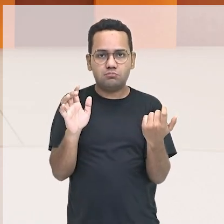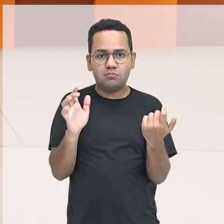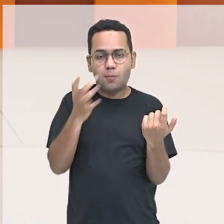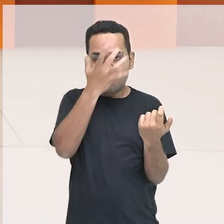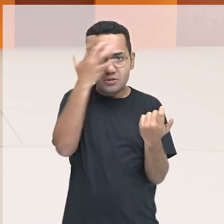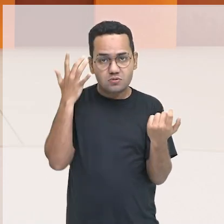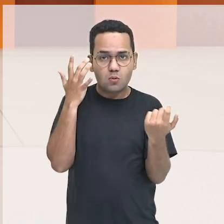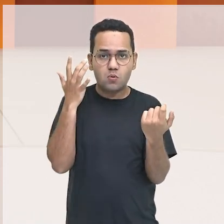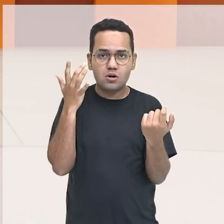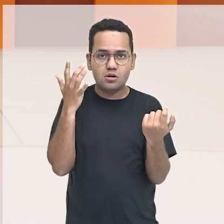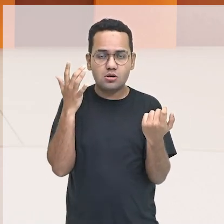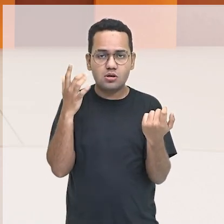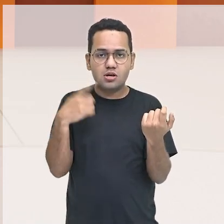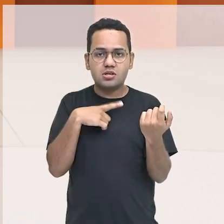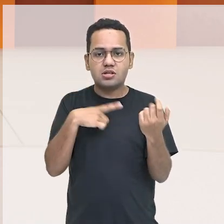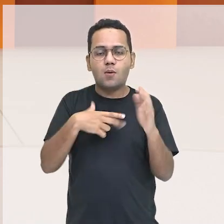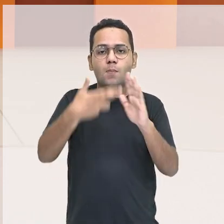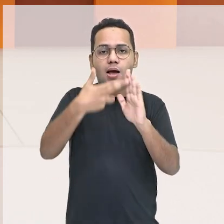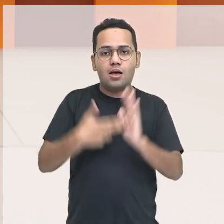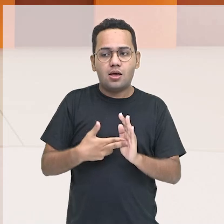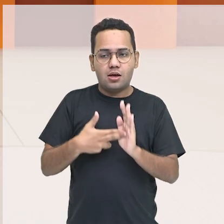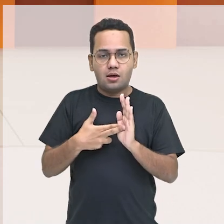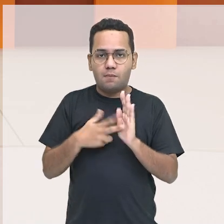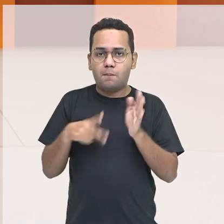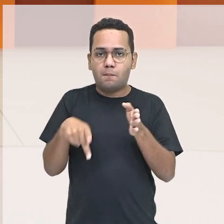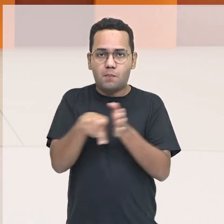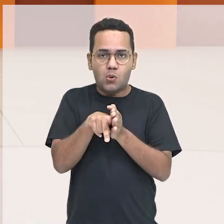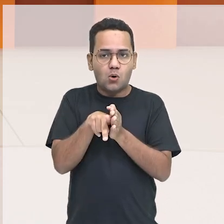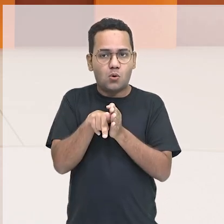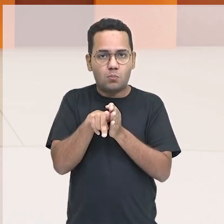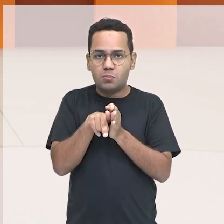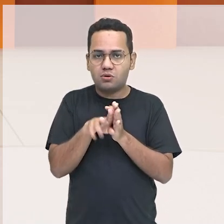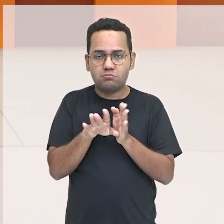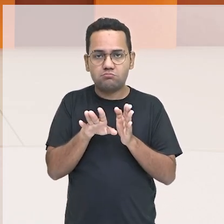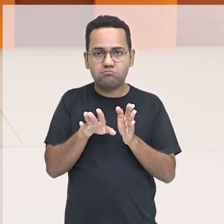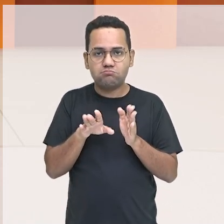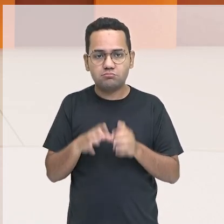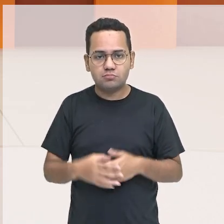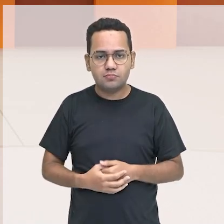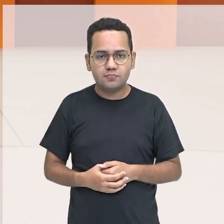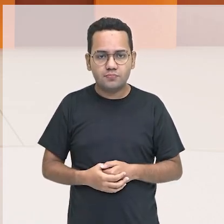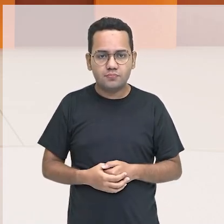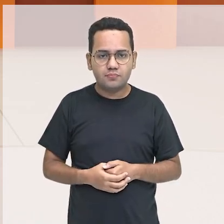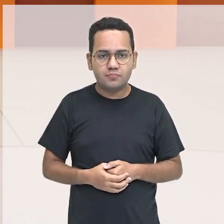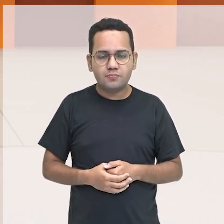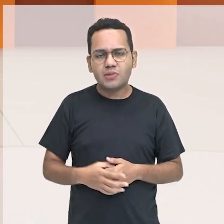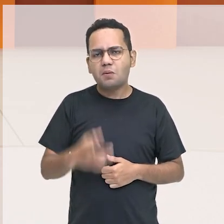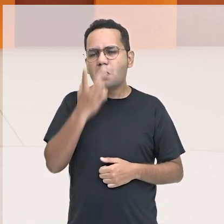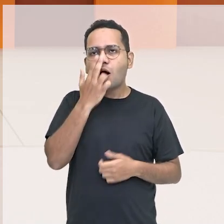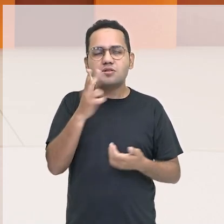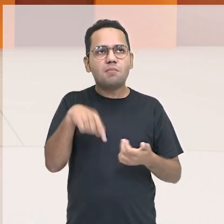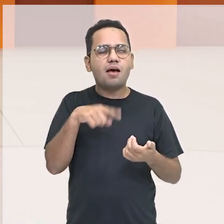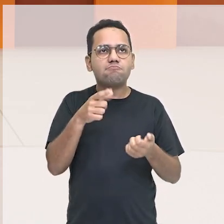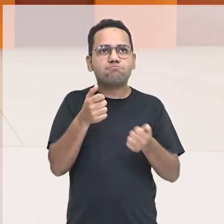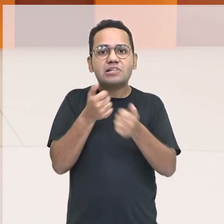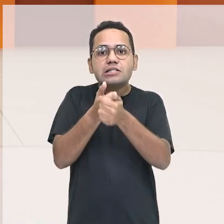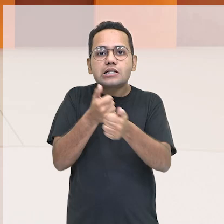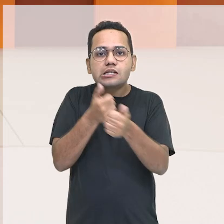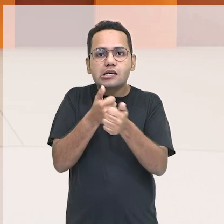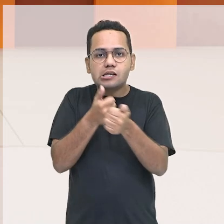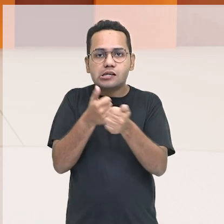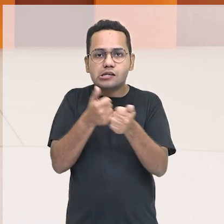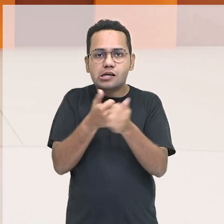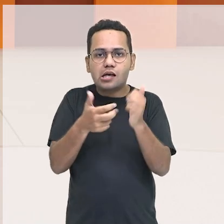dentro daquele padrão de vida social, né? Para você viver ali, você tem que seguir